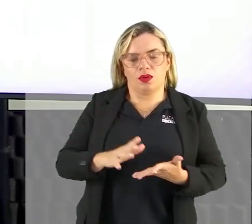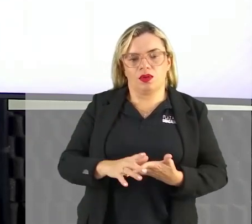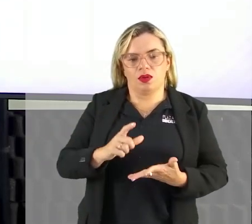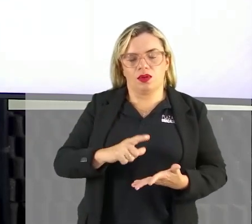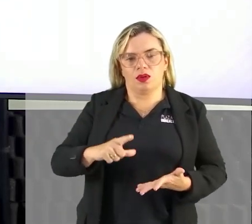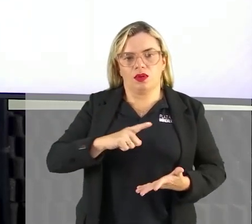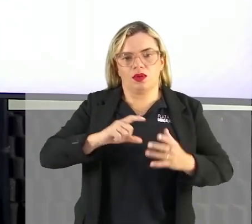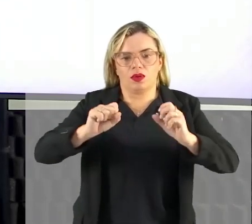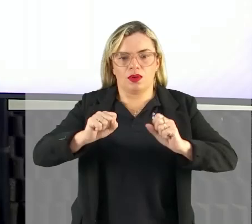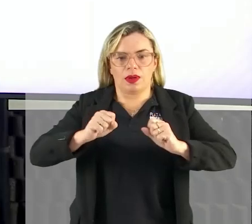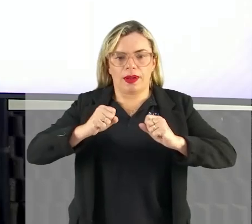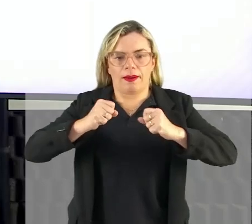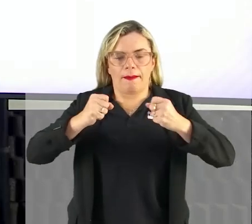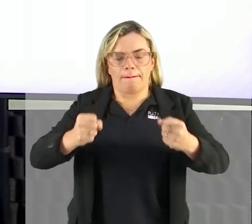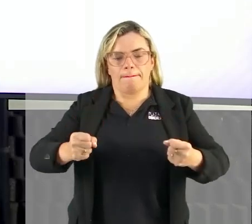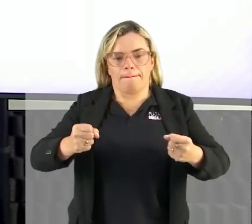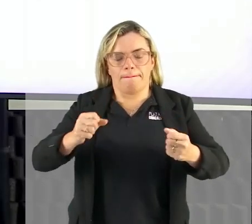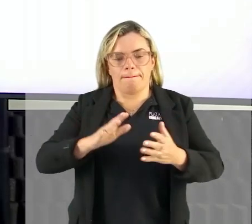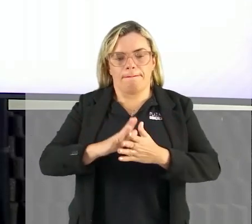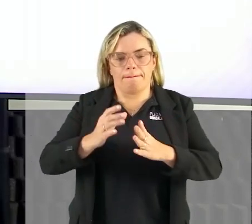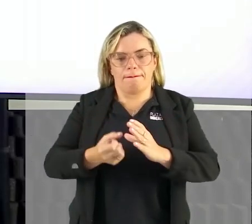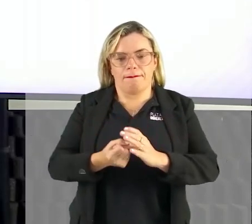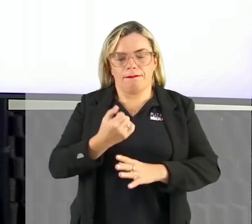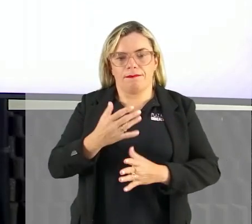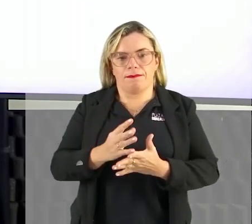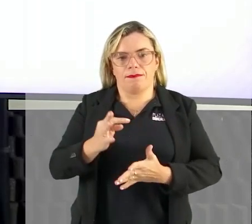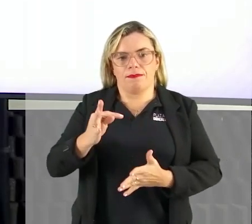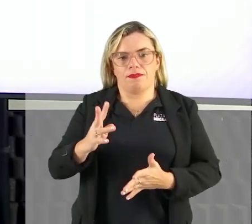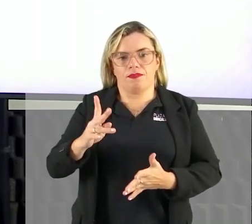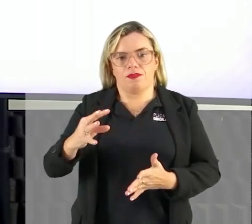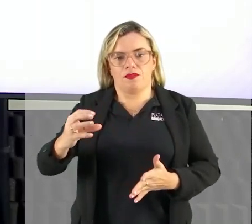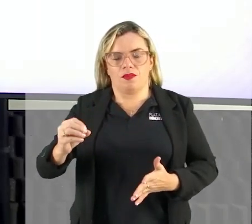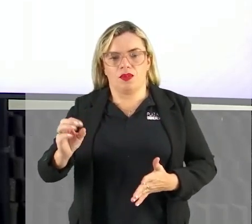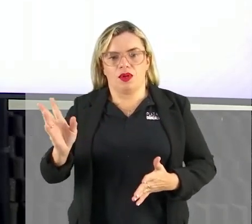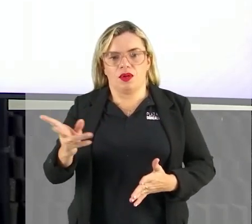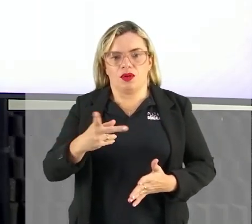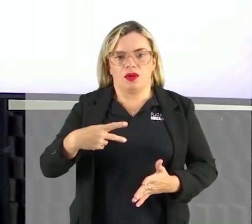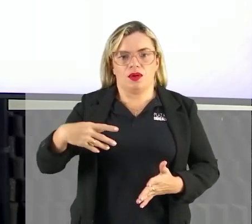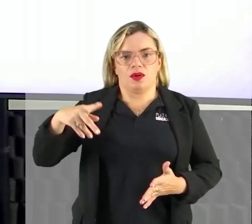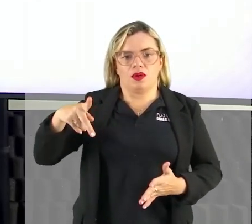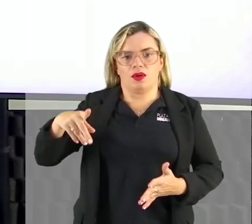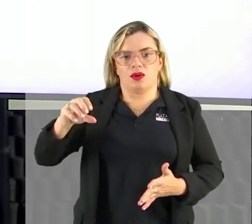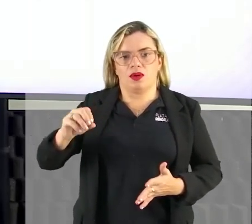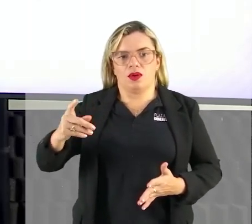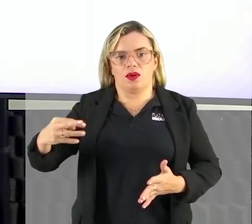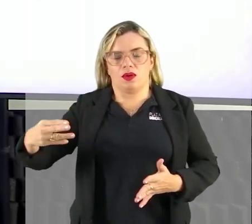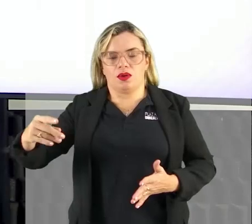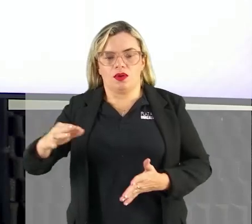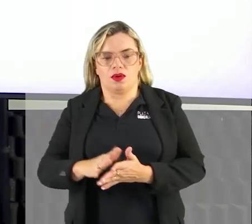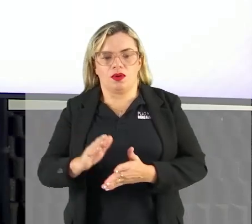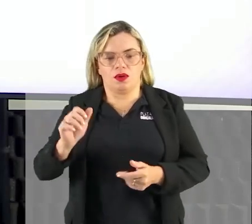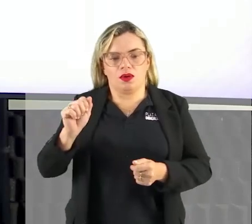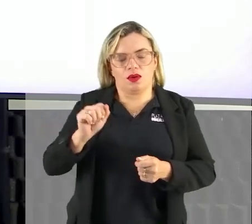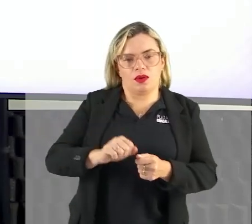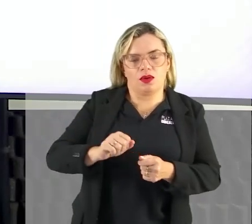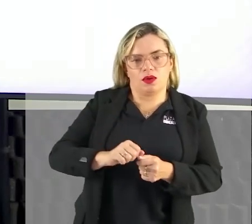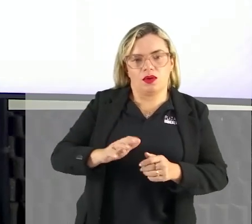a possibilidade, né, da formação do tubo polínico que fez com